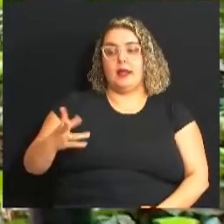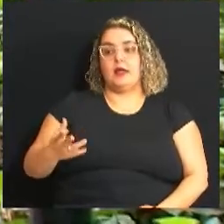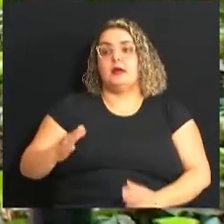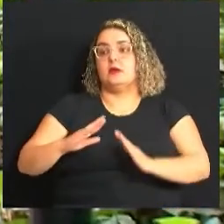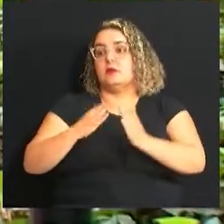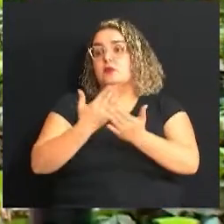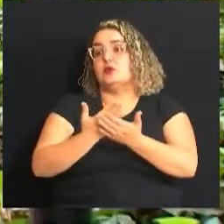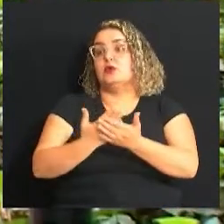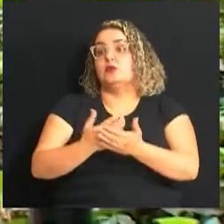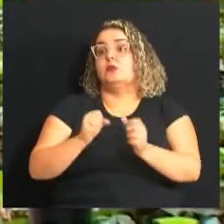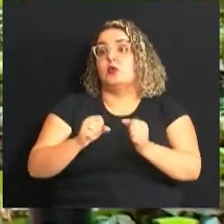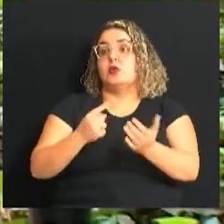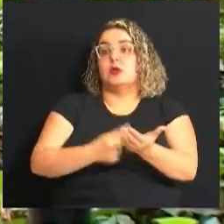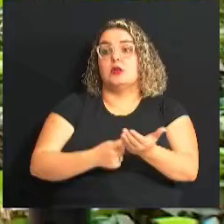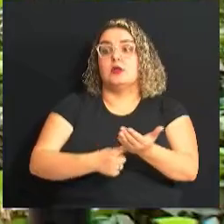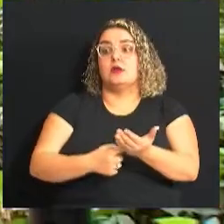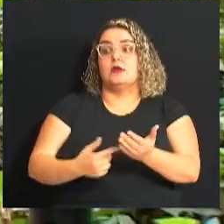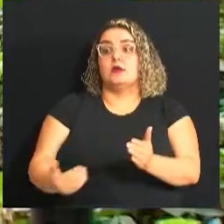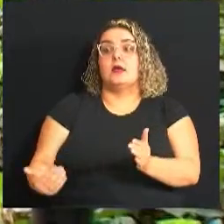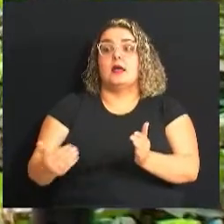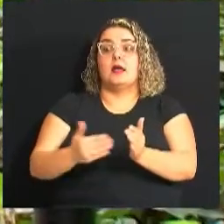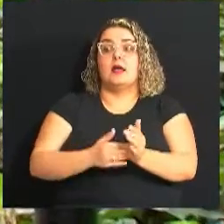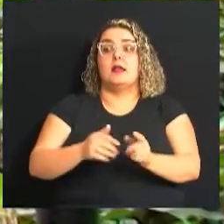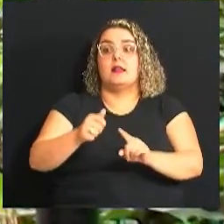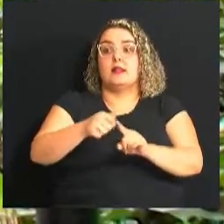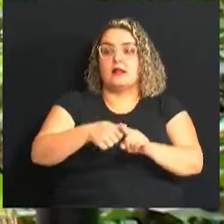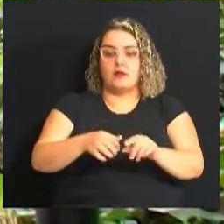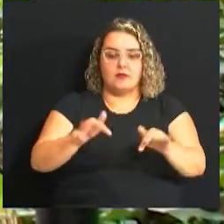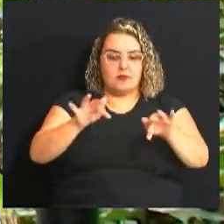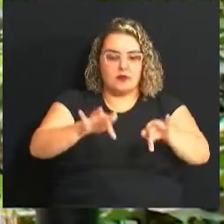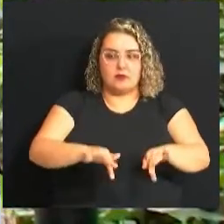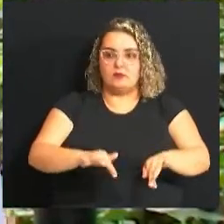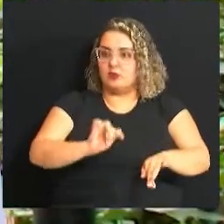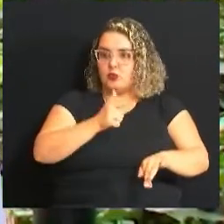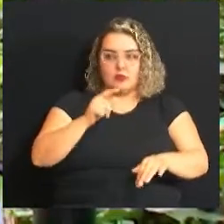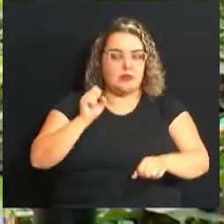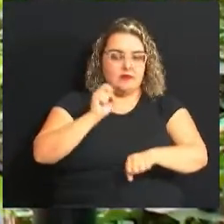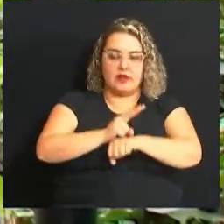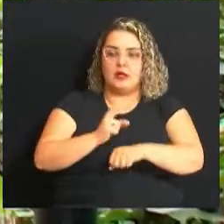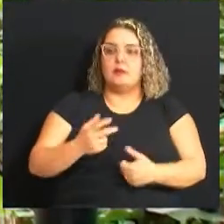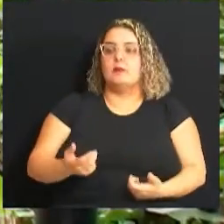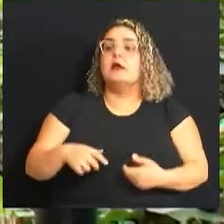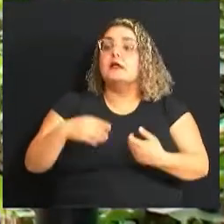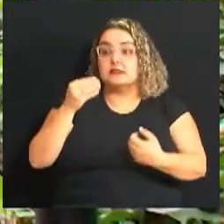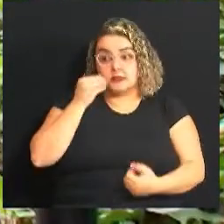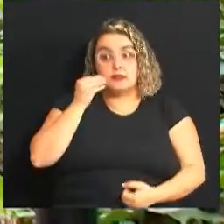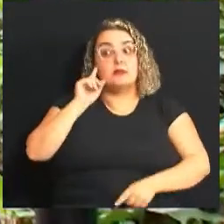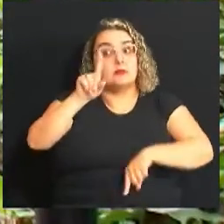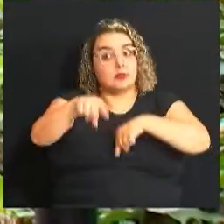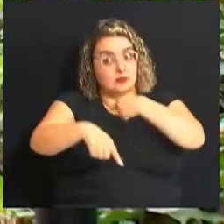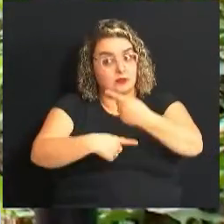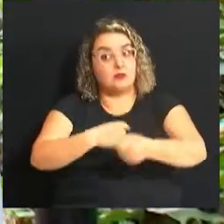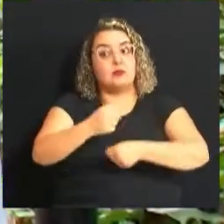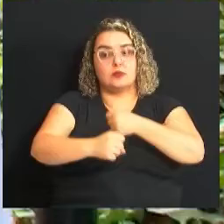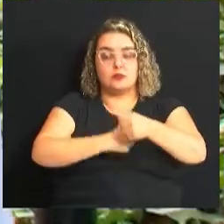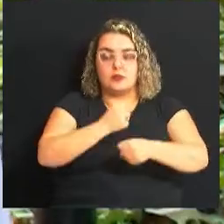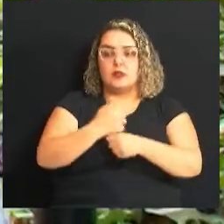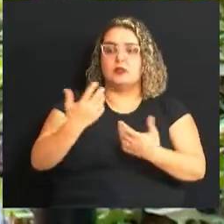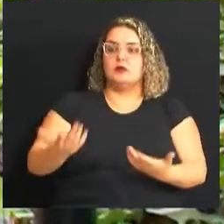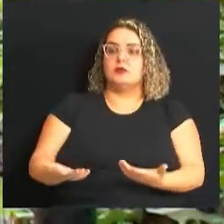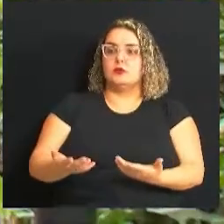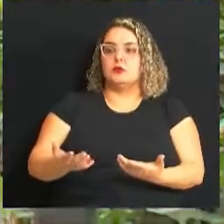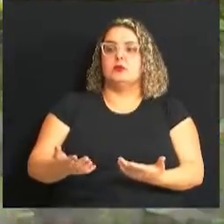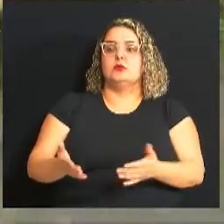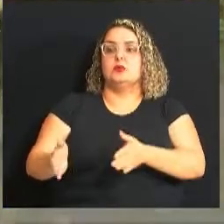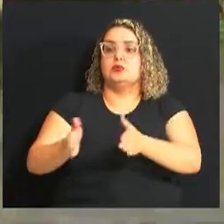vaga, porque nós estamos com a agenda até o final do ano fechada já, não tem mais vaga. Mas tem que tentar para o próximo ano. E